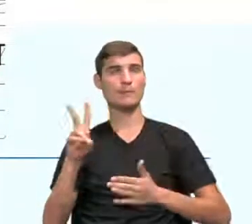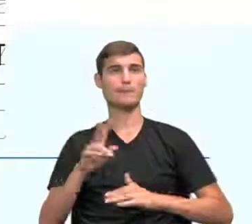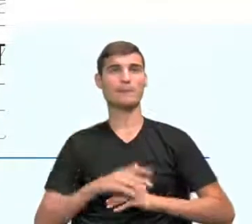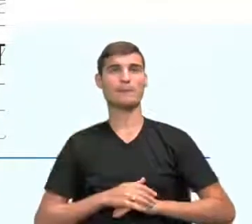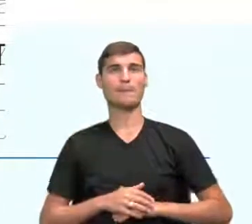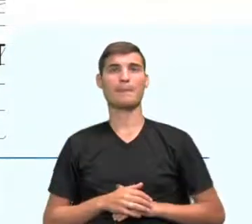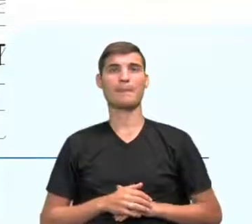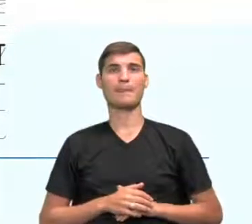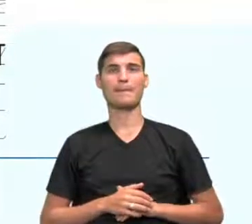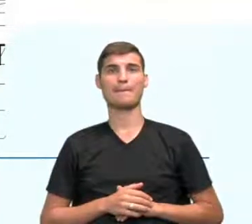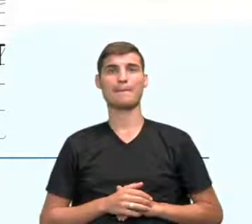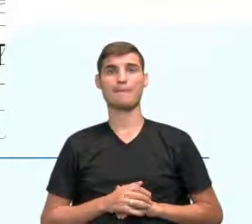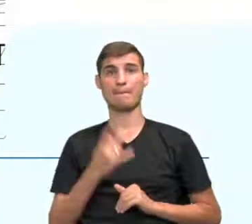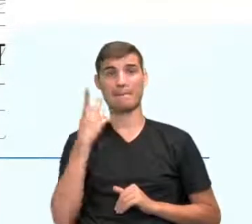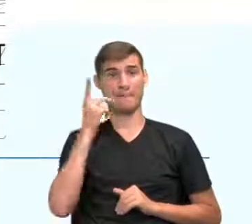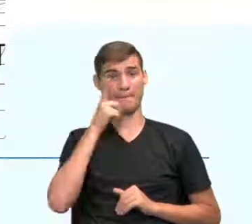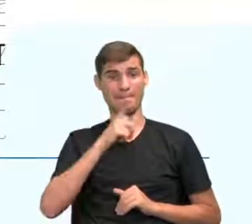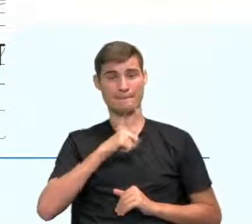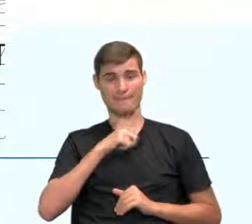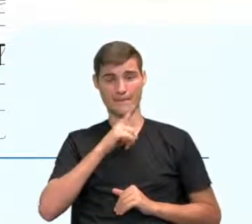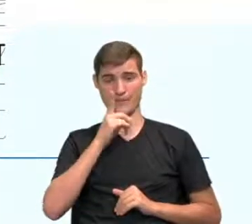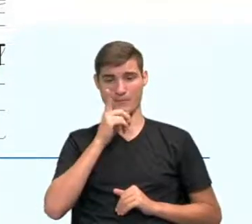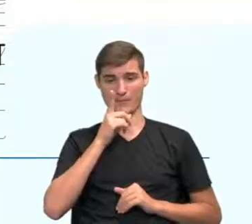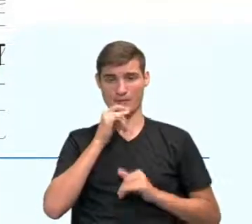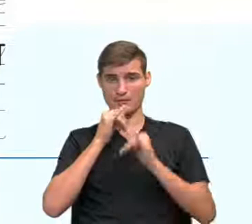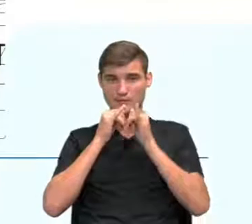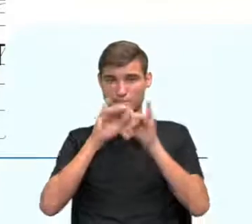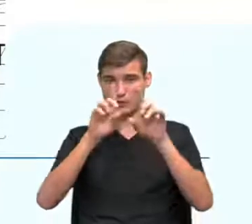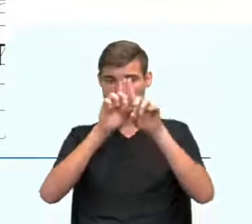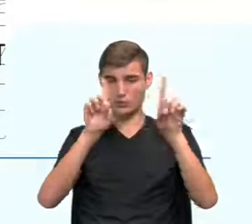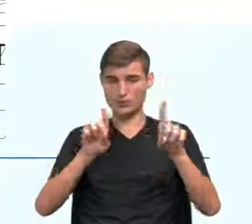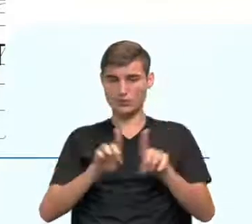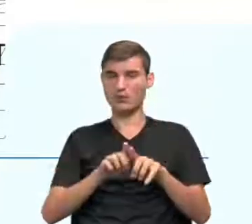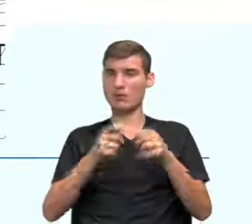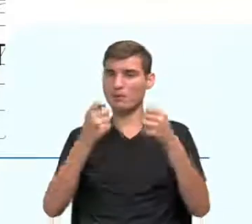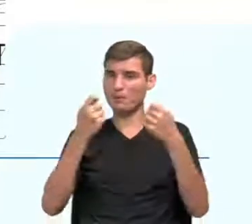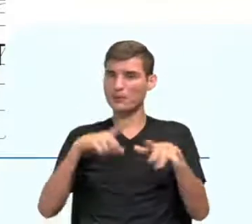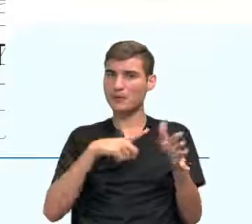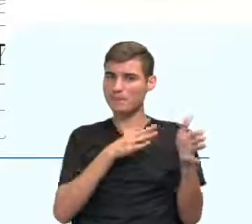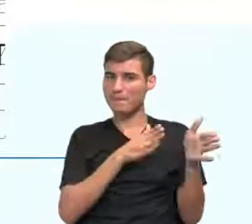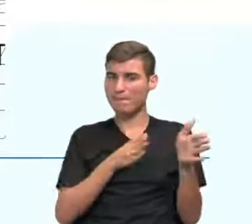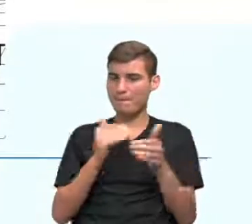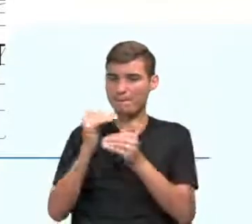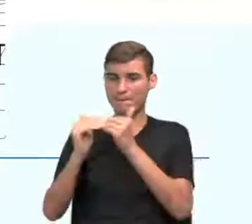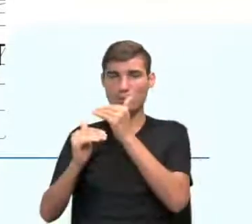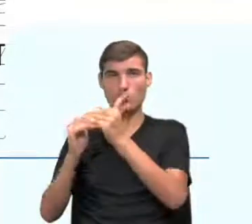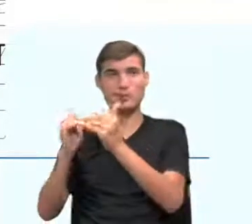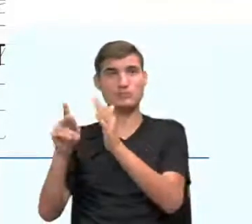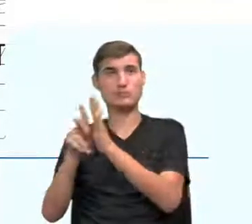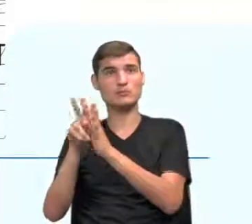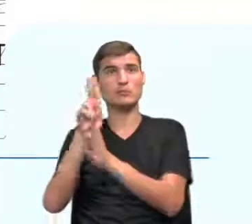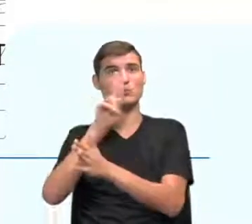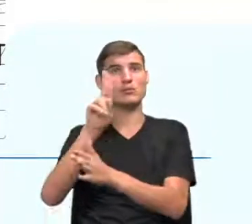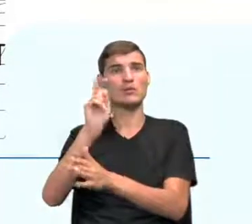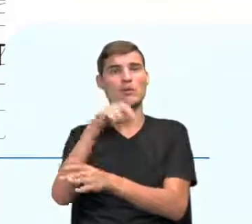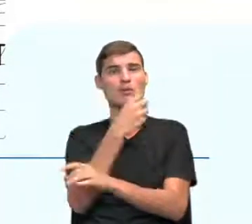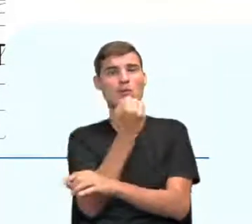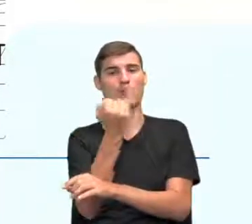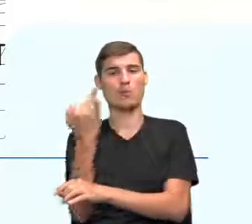eu ter um sinal digital, eu tenho que fazer um processo chamado